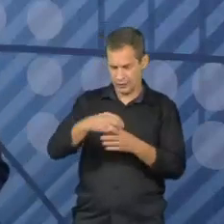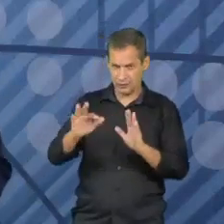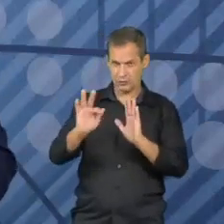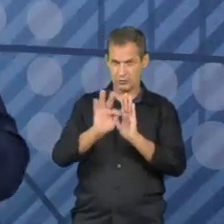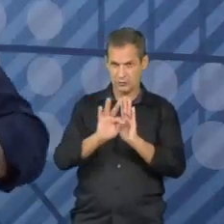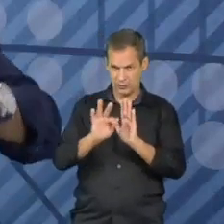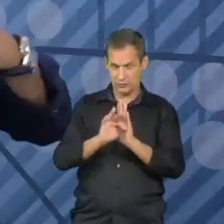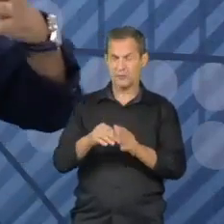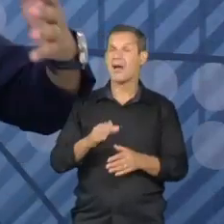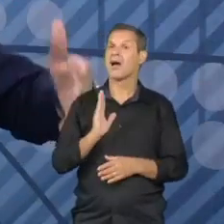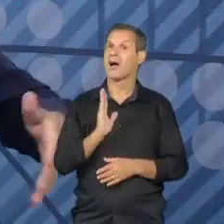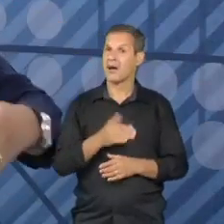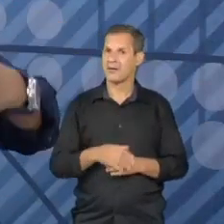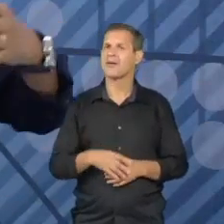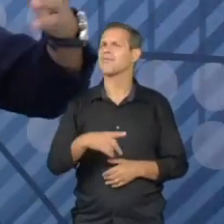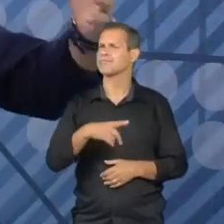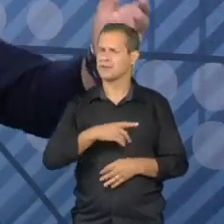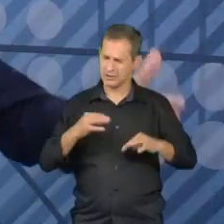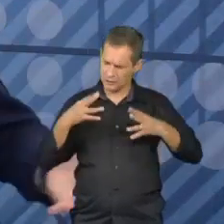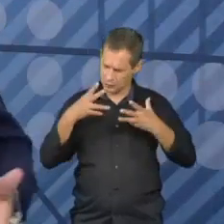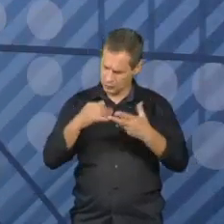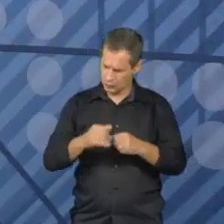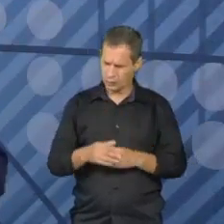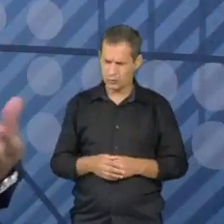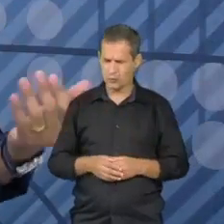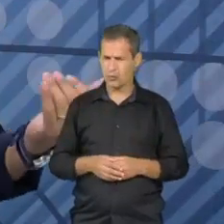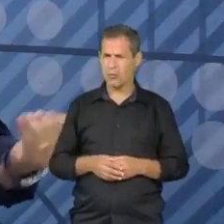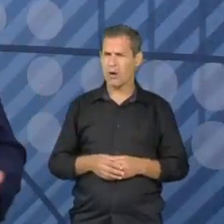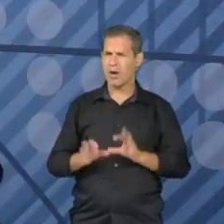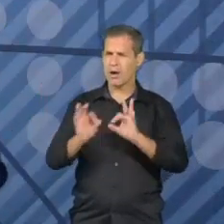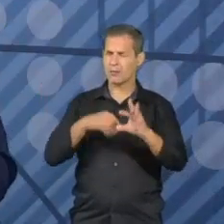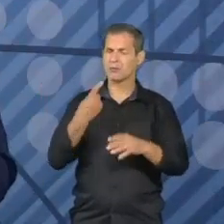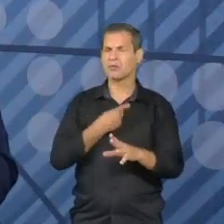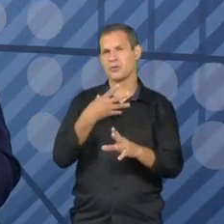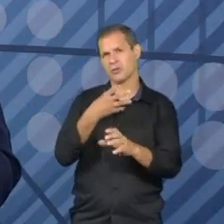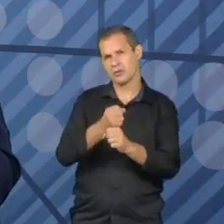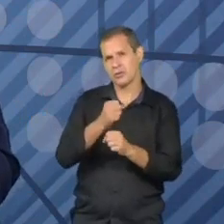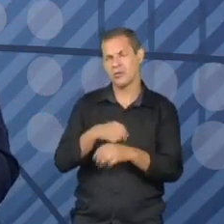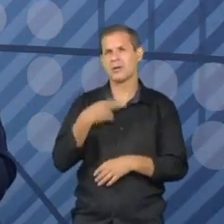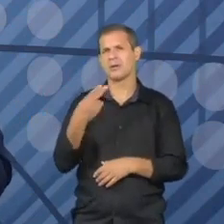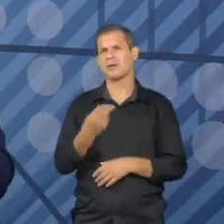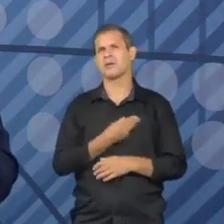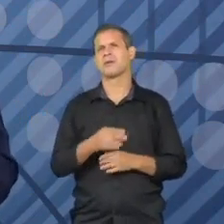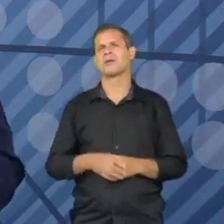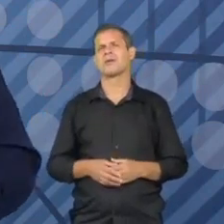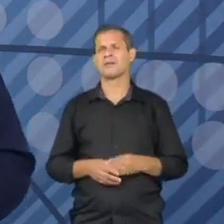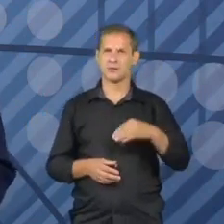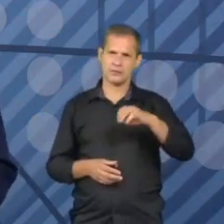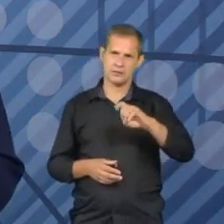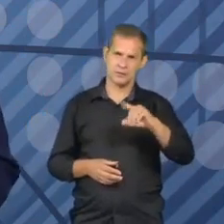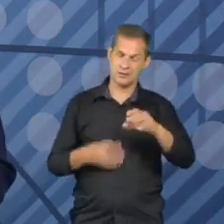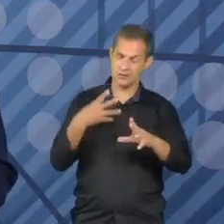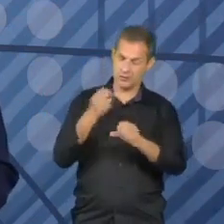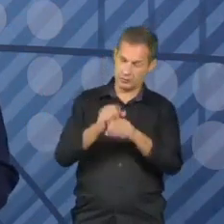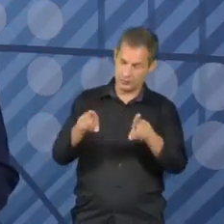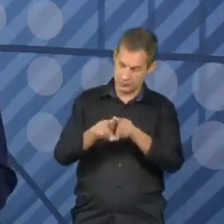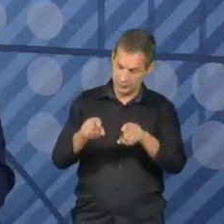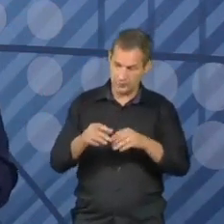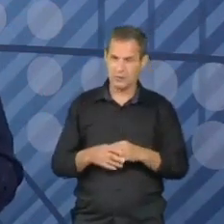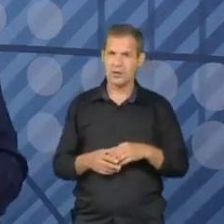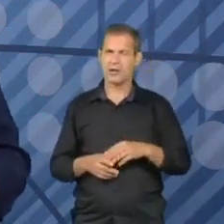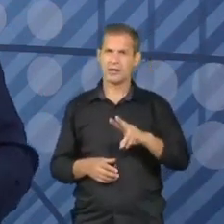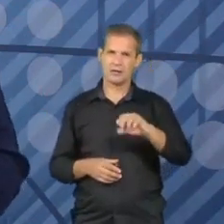fórmula, já houve todo um processo. Nós já calculamos a nossa média, já calculamos